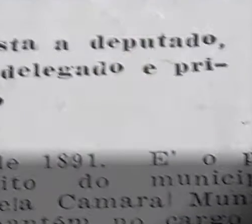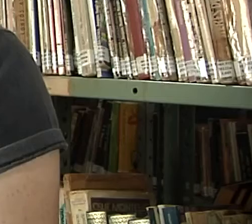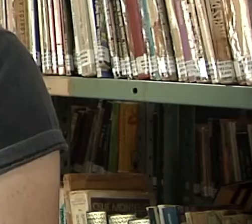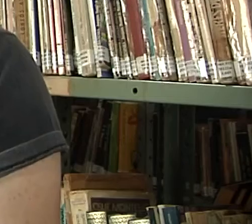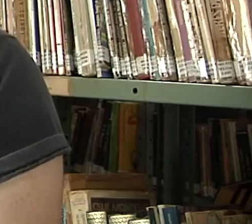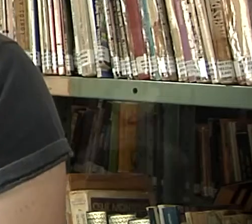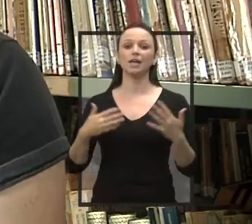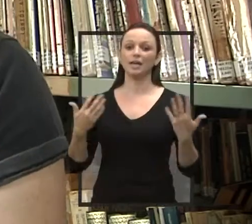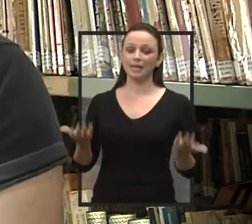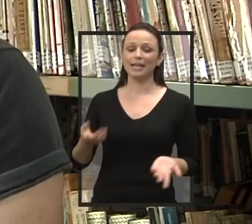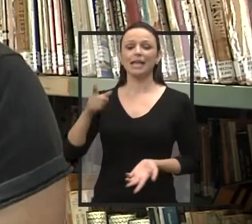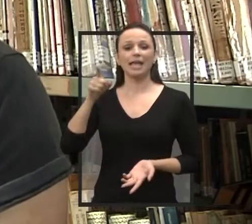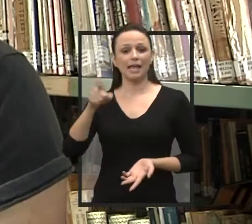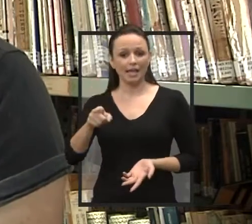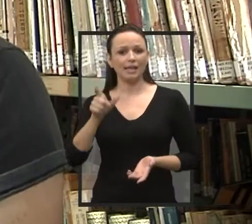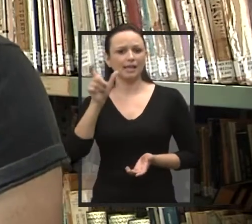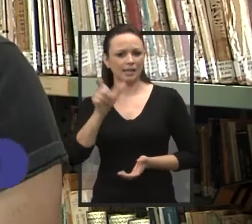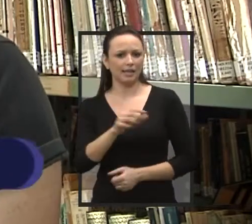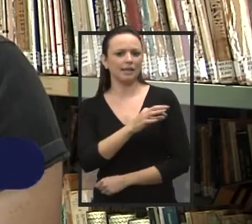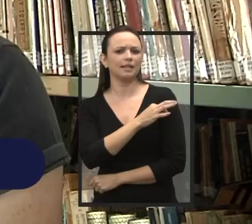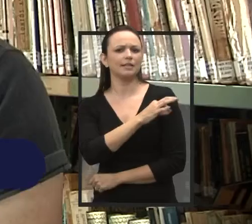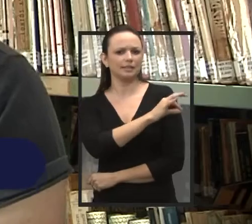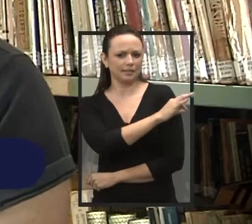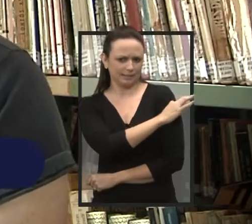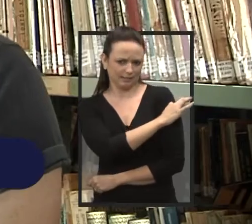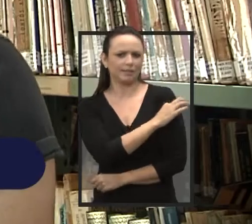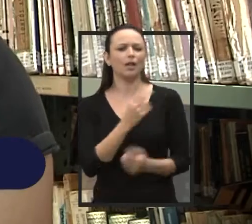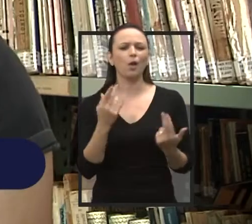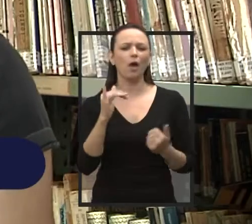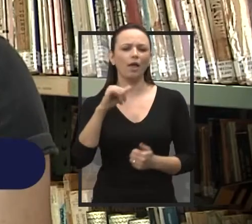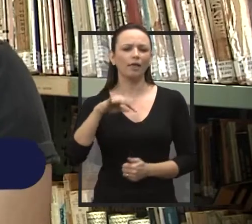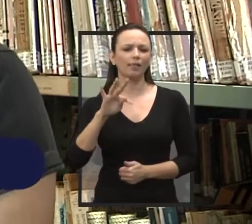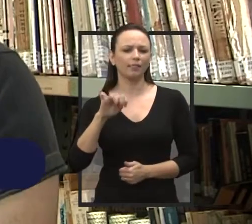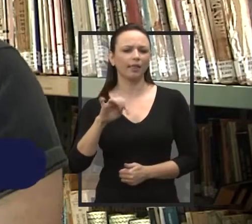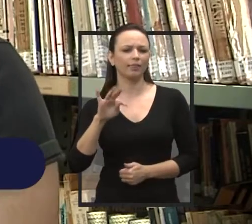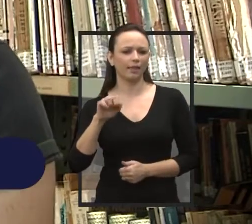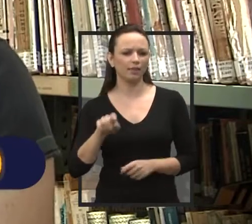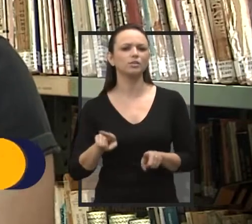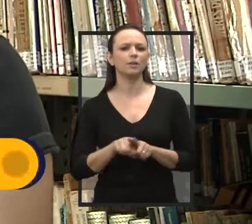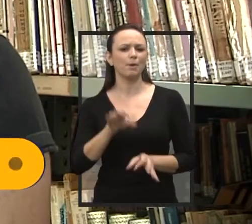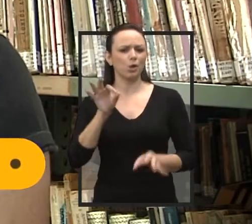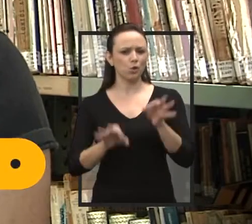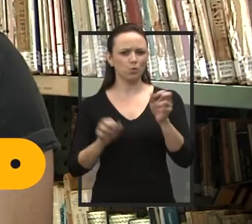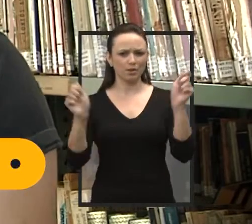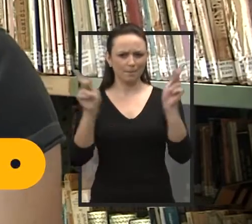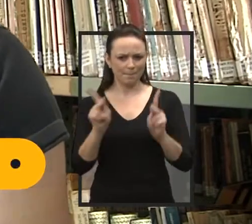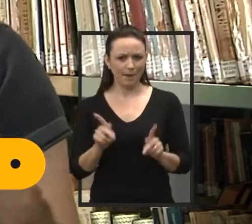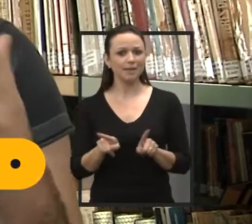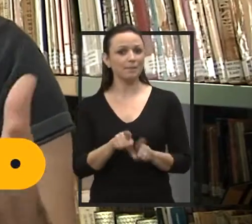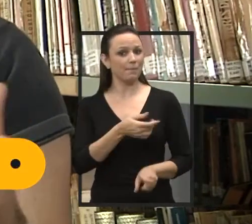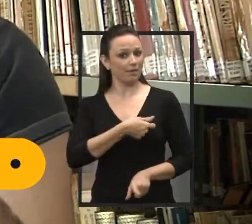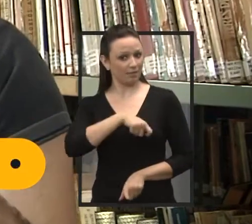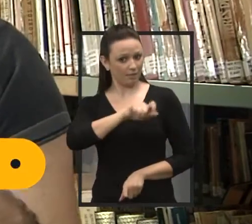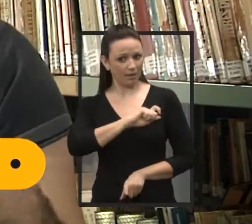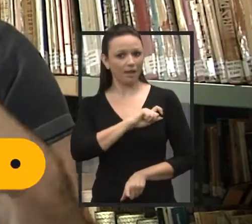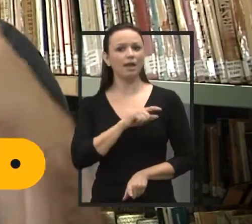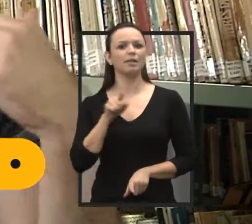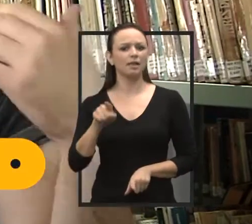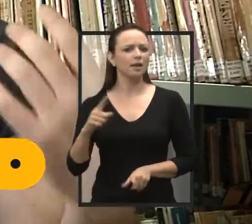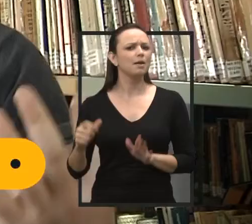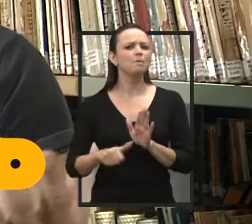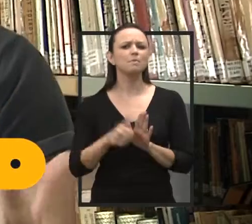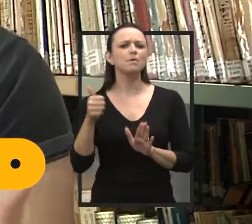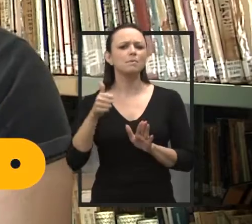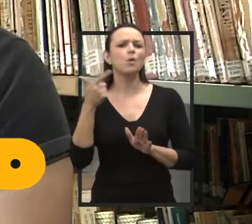cidade. Além de intendente, foi vereador, juiz de paz, delegado e foi o primeiro que conseguiu projeção